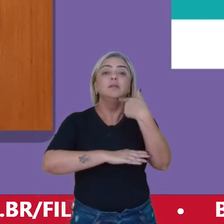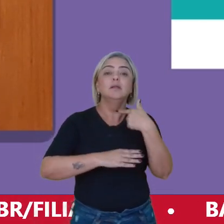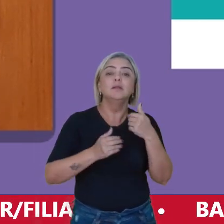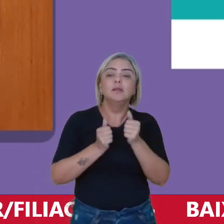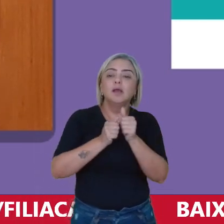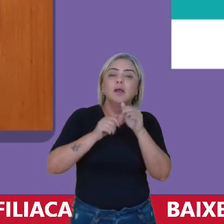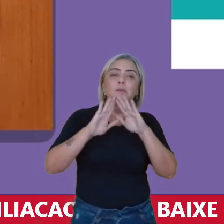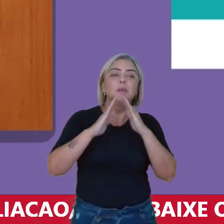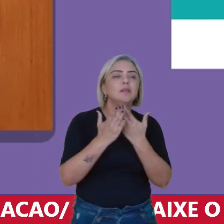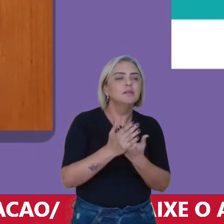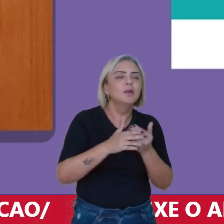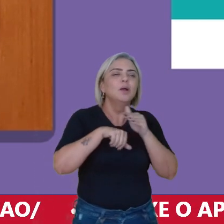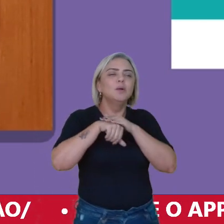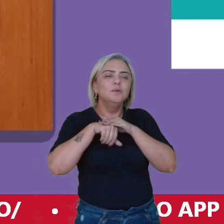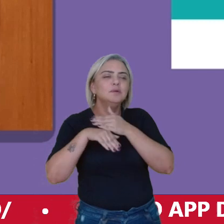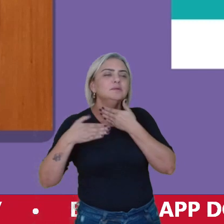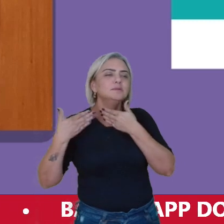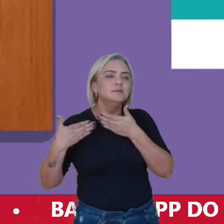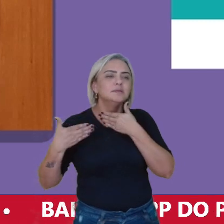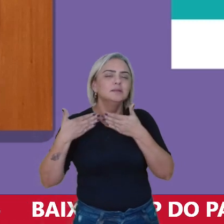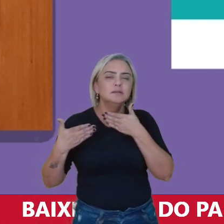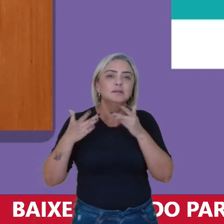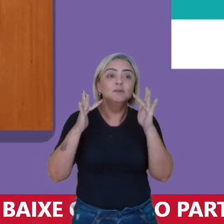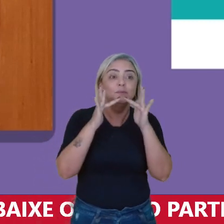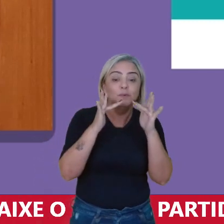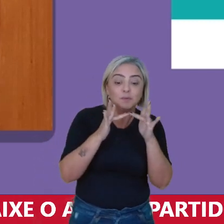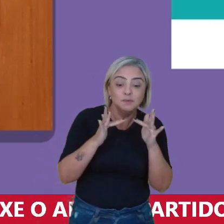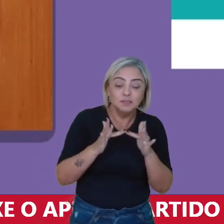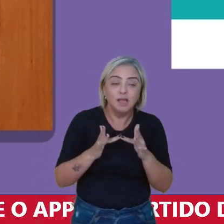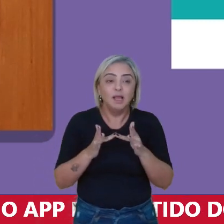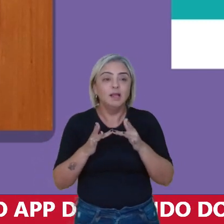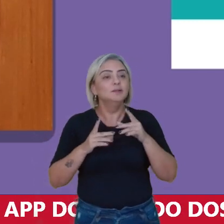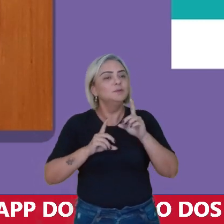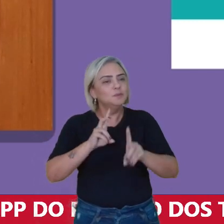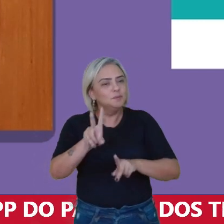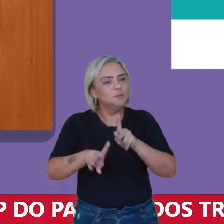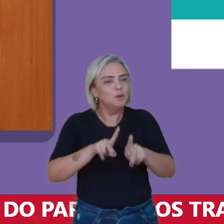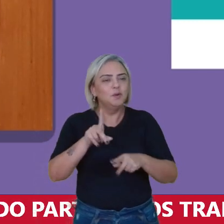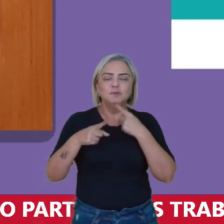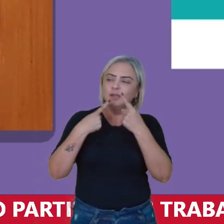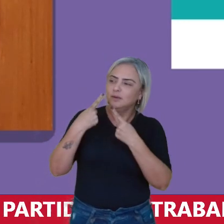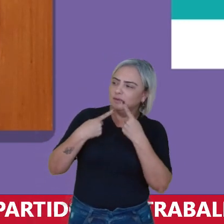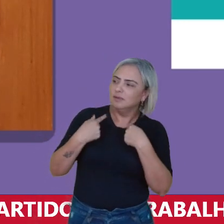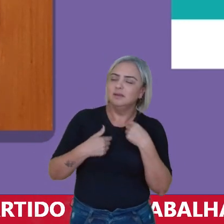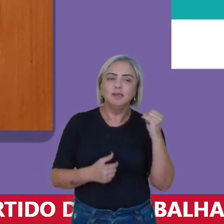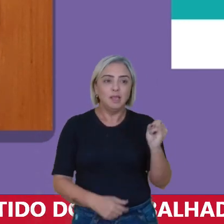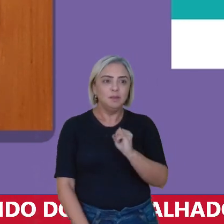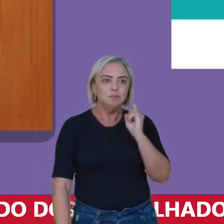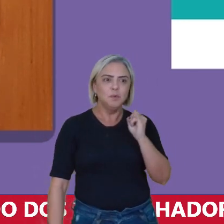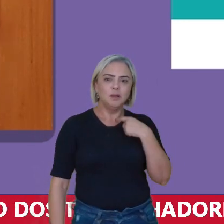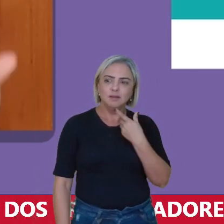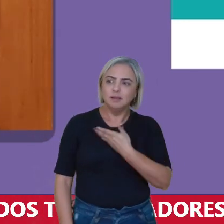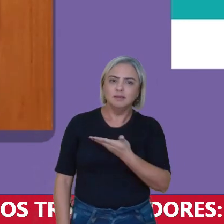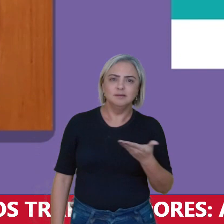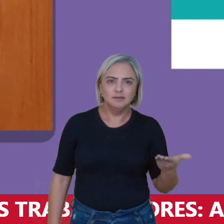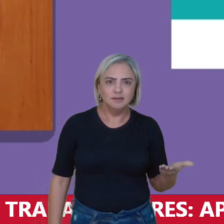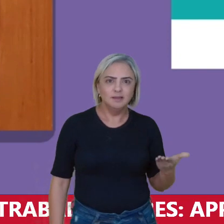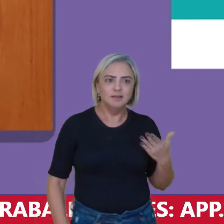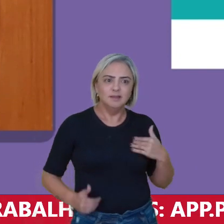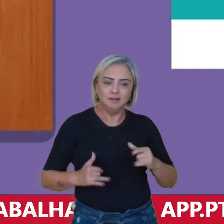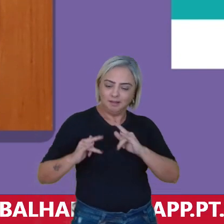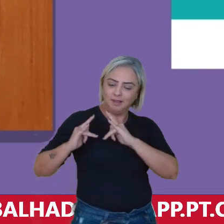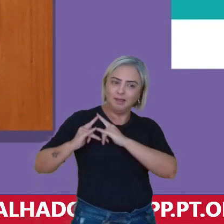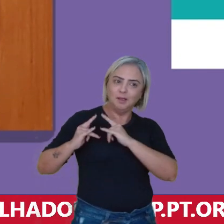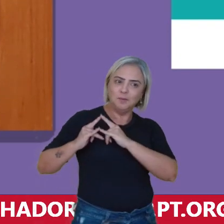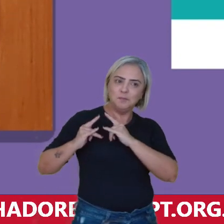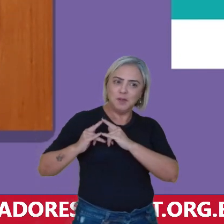perto das escolas, enfim, para estar mesmo em contato com o povo, dialogando com o povo. E é muito importante vocês irem, para além da companheirada